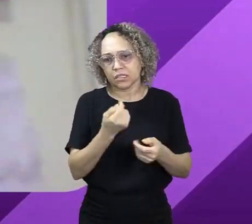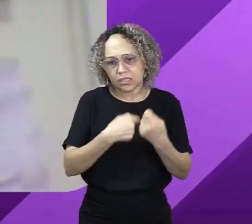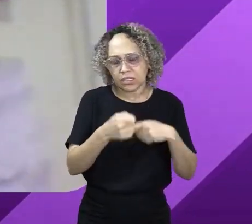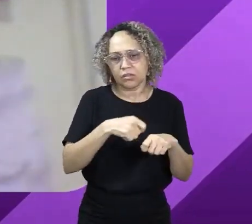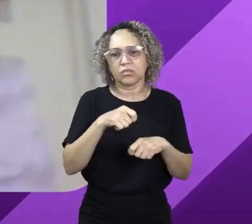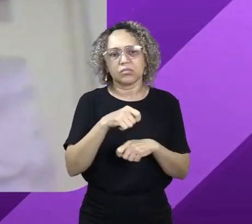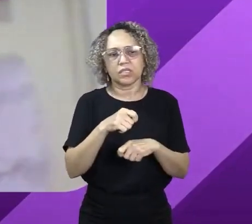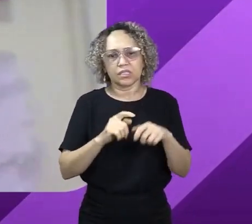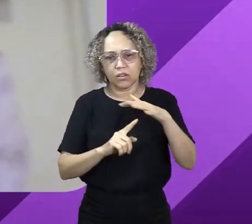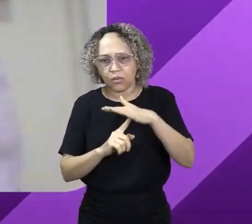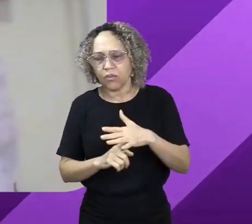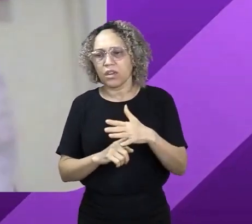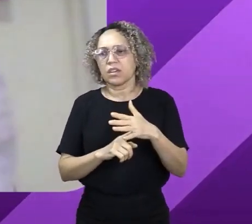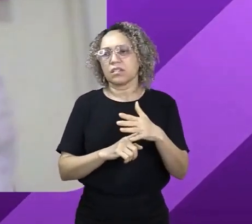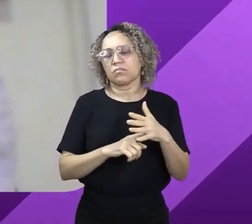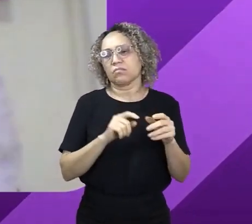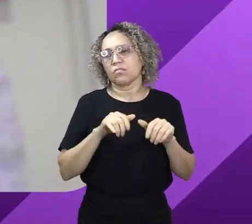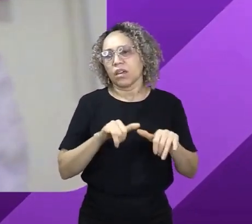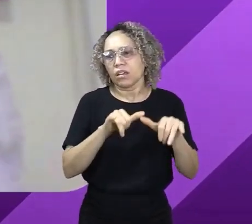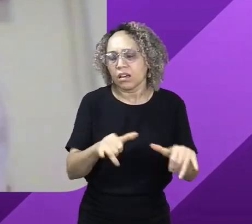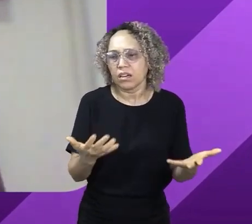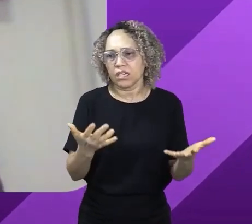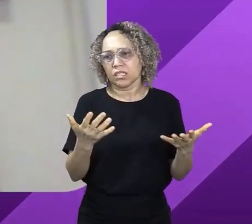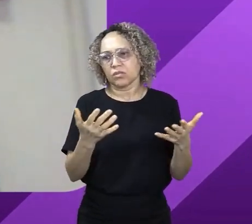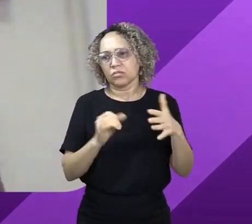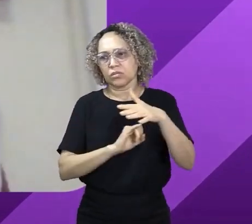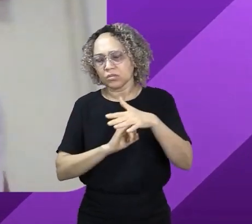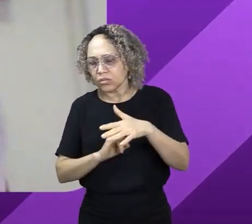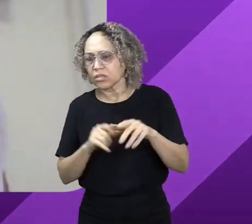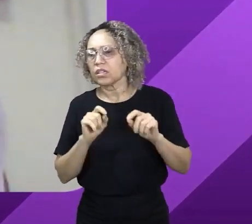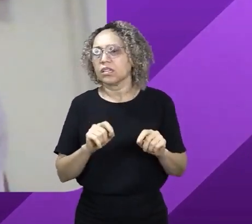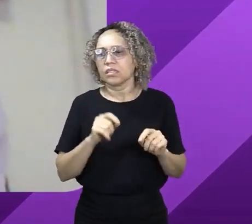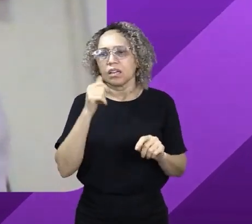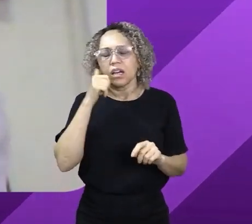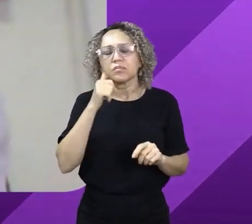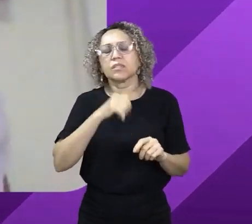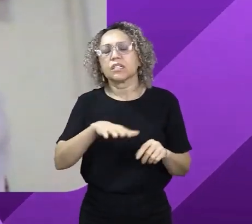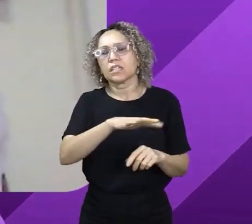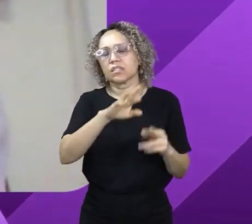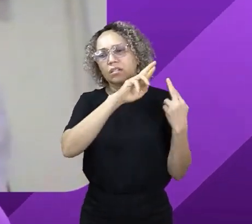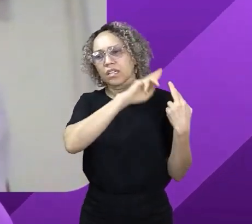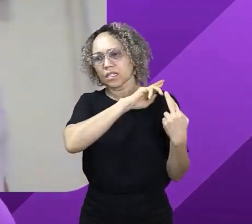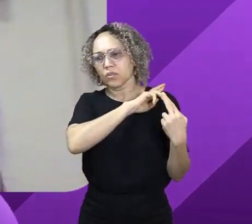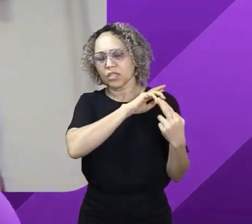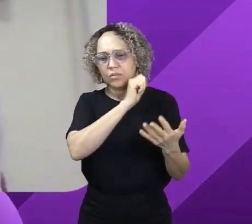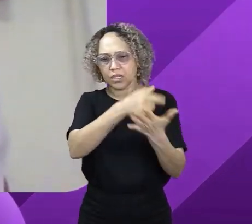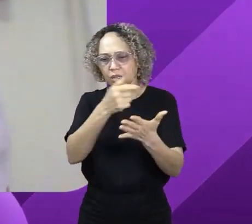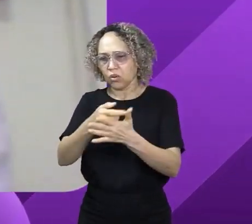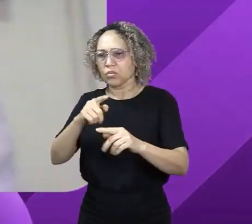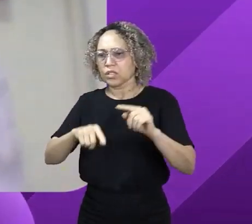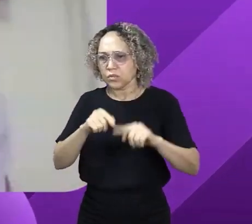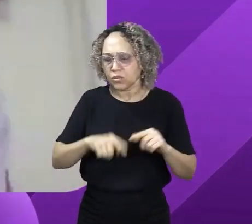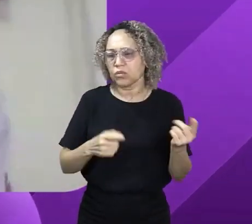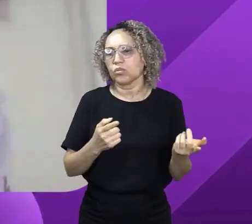como feiras, mercados locais e institucionais. As mulheres, elas são as responsáveis pela compra de produtos, pela